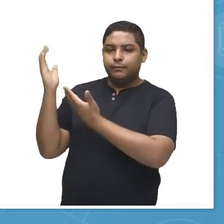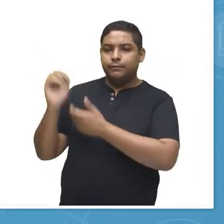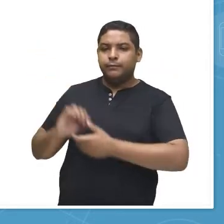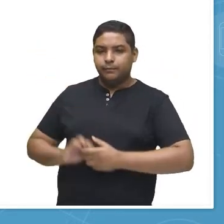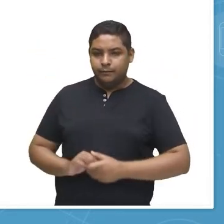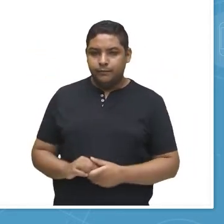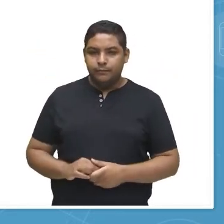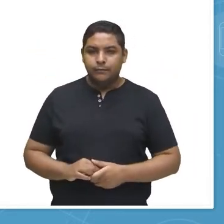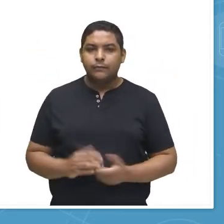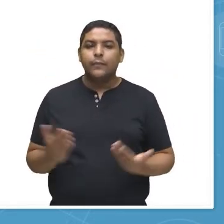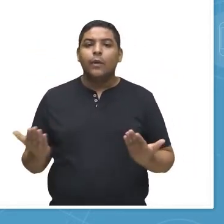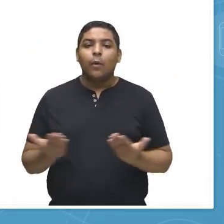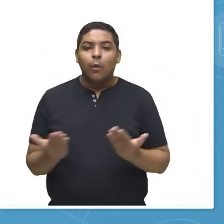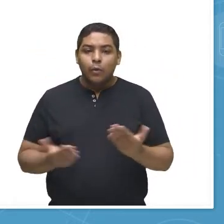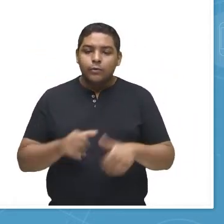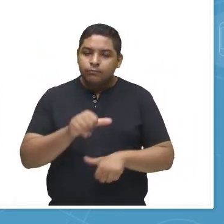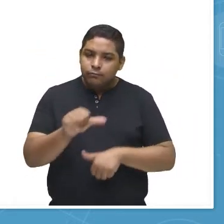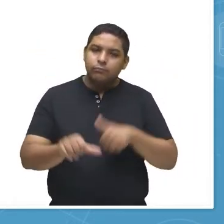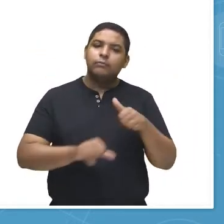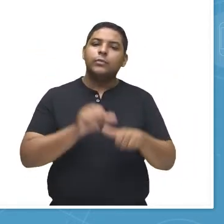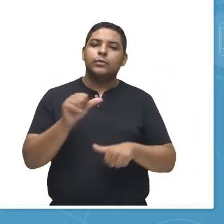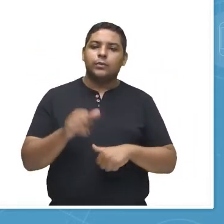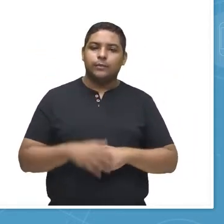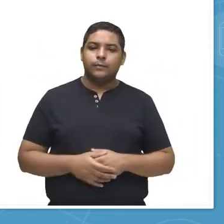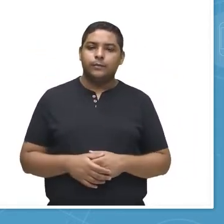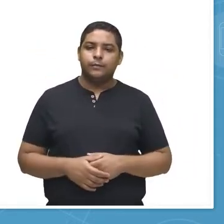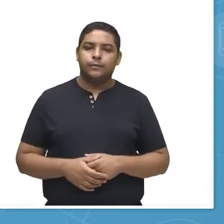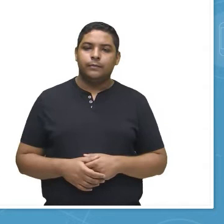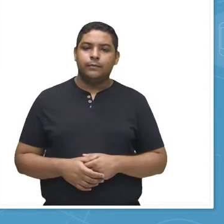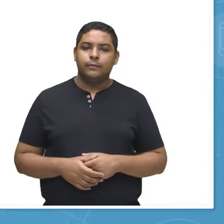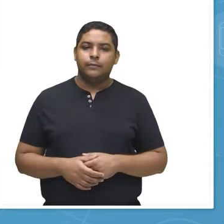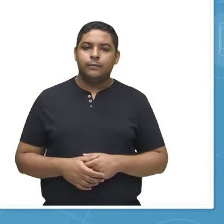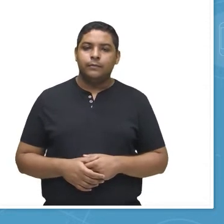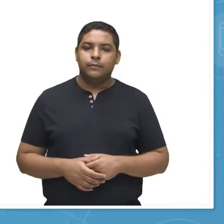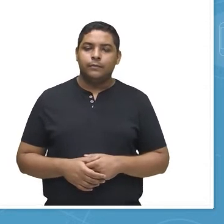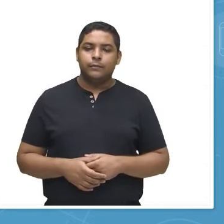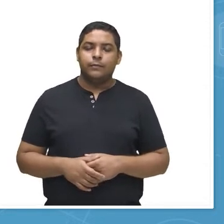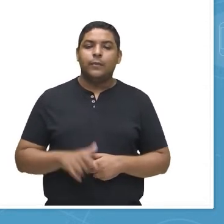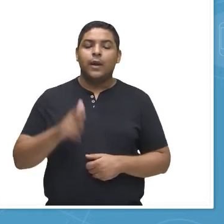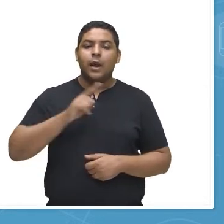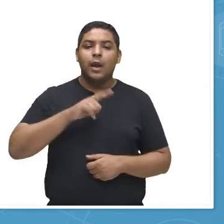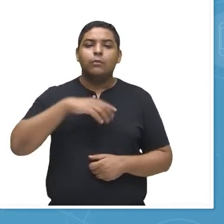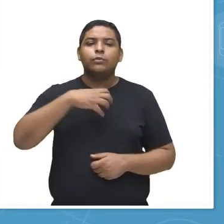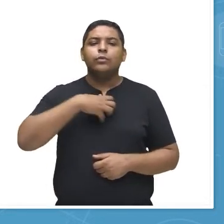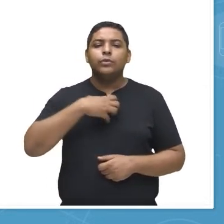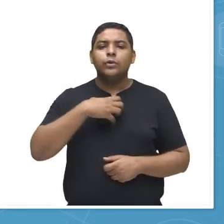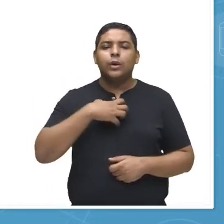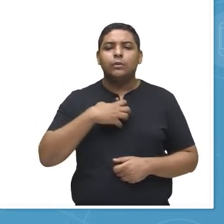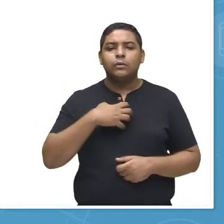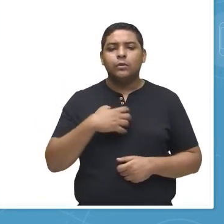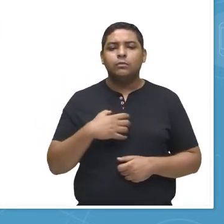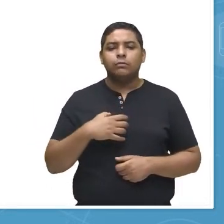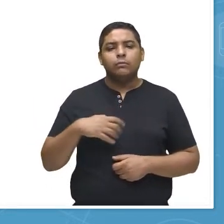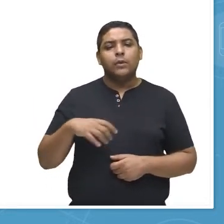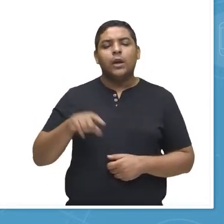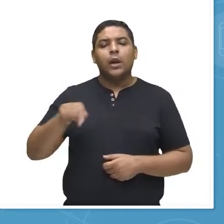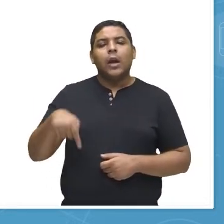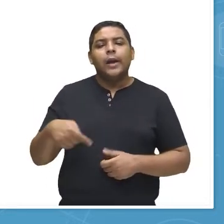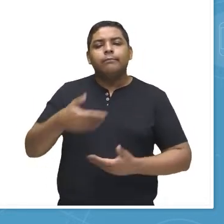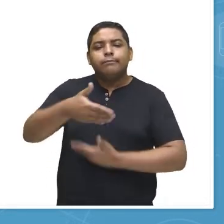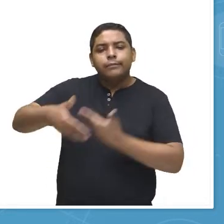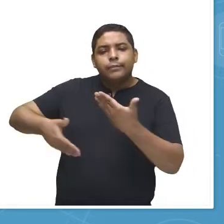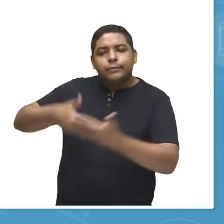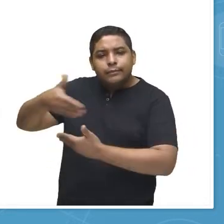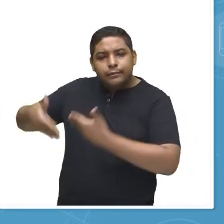nós temos hoje é essa, tá? Que é uma forma de integração. Metrópole, capital